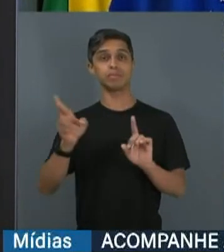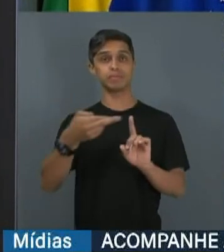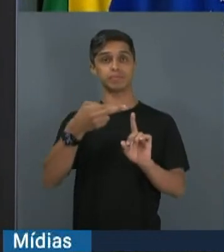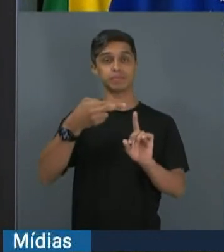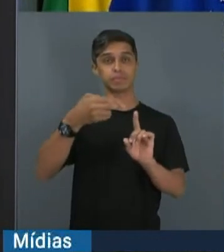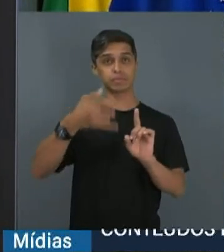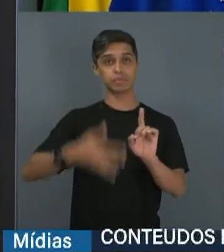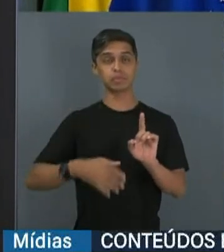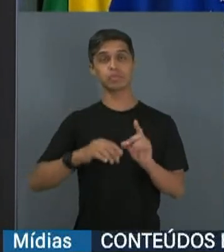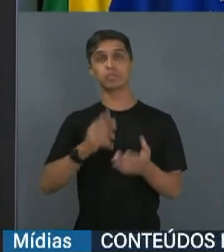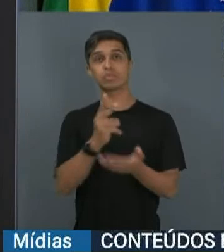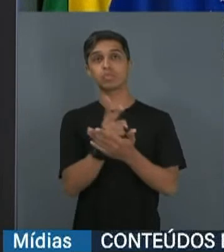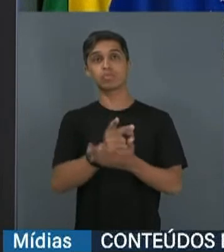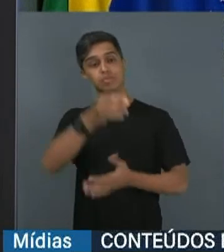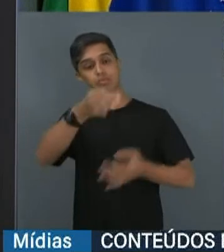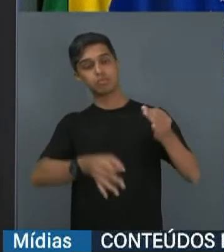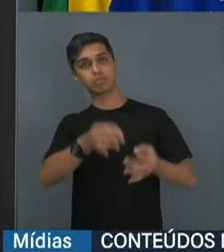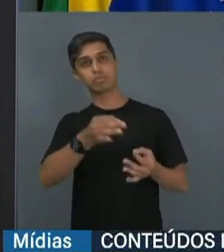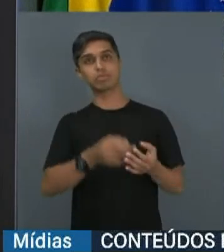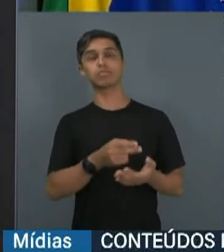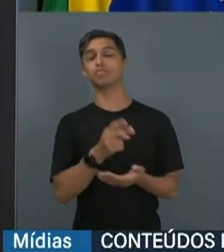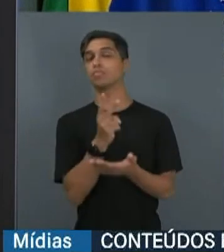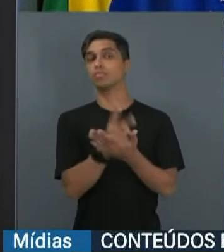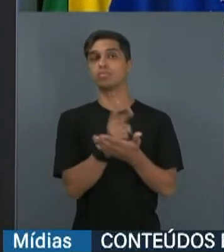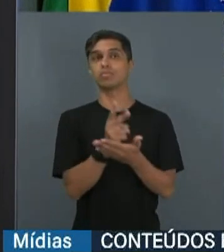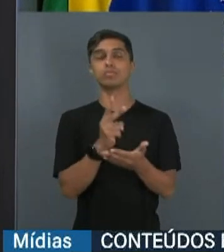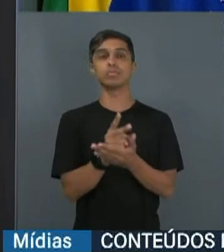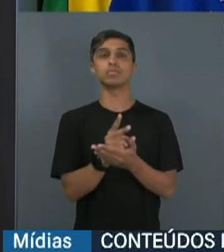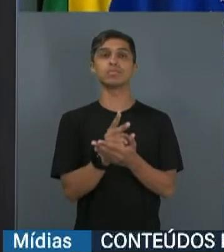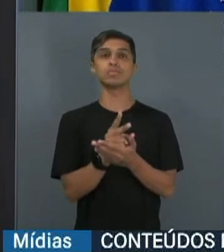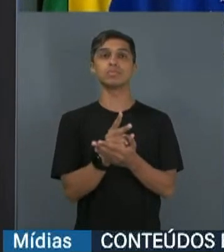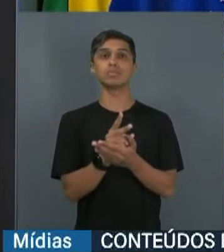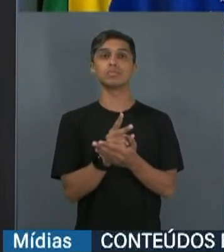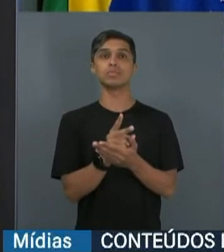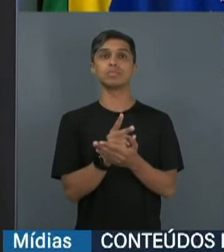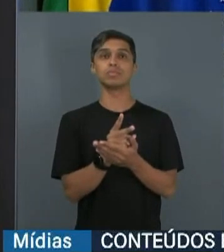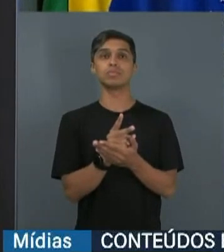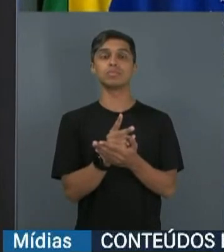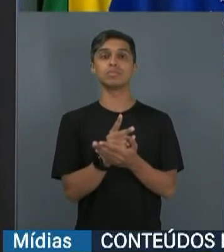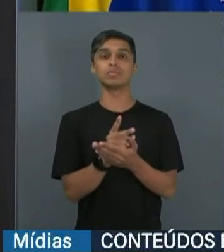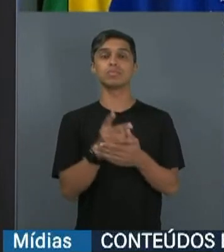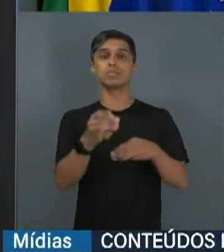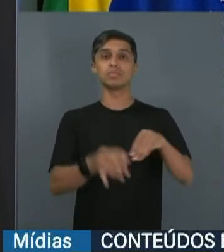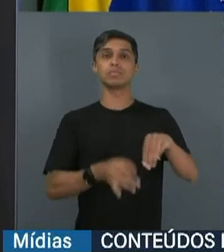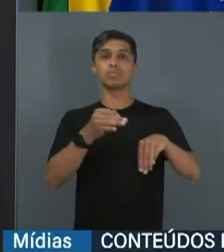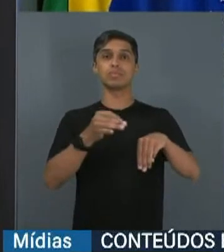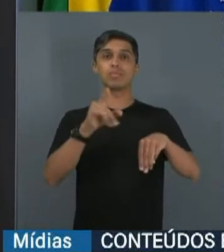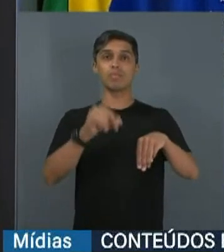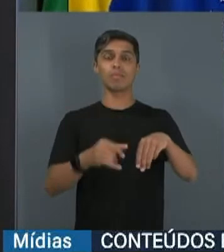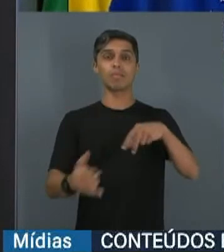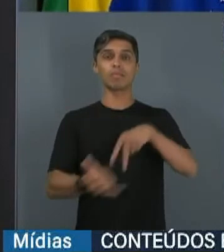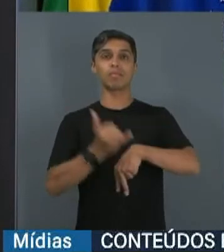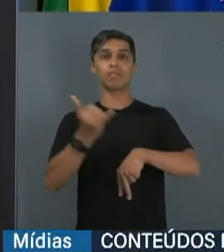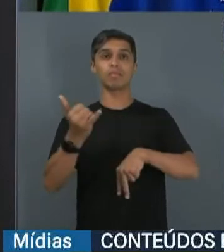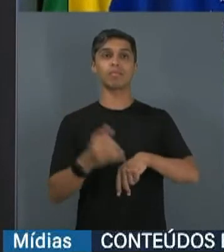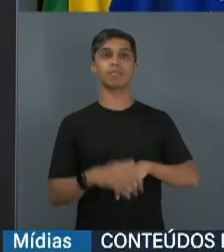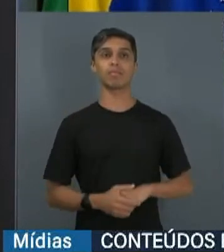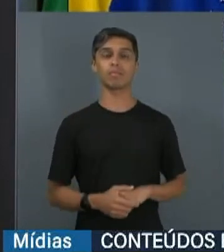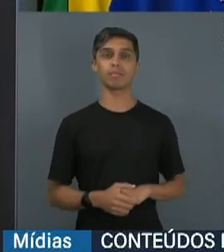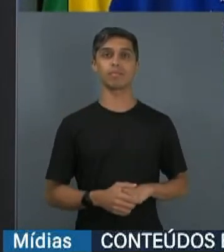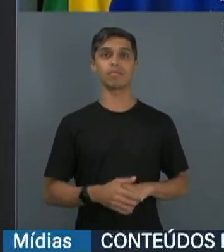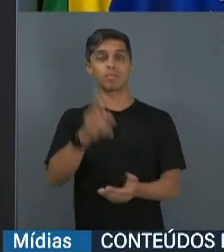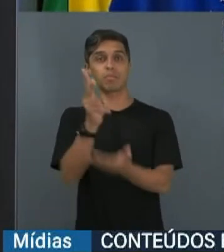o mesmo que é o julgador, o mesmo ministro é a vítima,